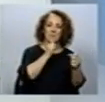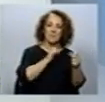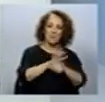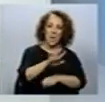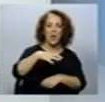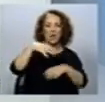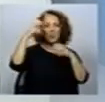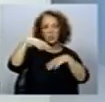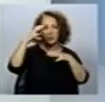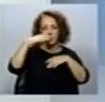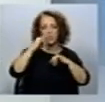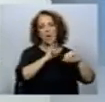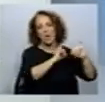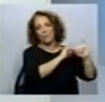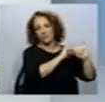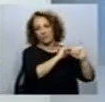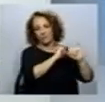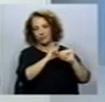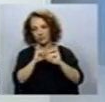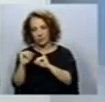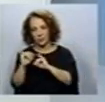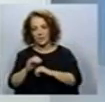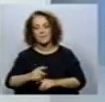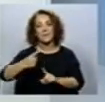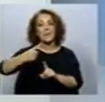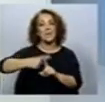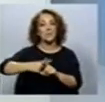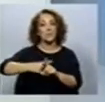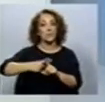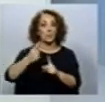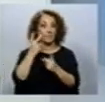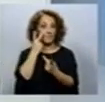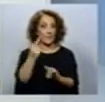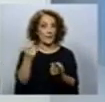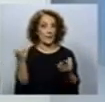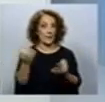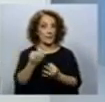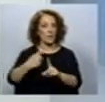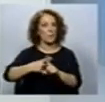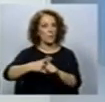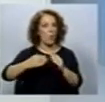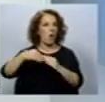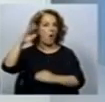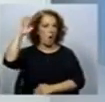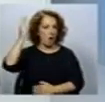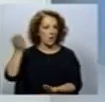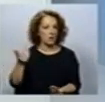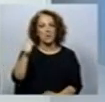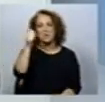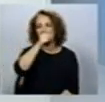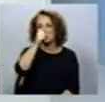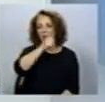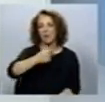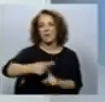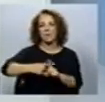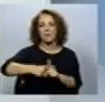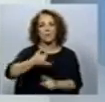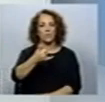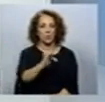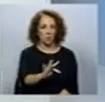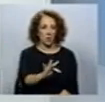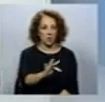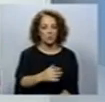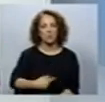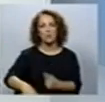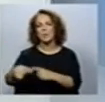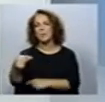a caminharem gradualmente para cá. Quanto a temperaturas, como vê, temperaturas elevadas, que mesmo em Santarém chegam aos 24 graus Celsius,